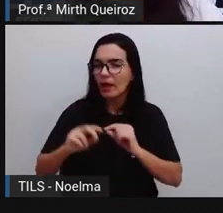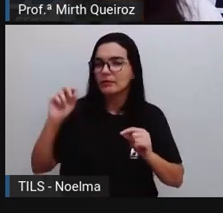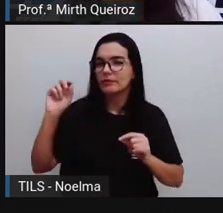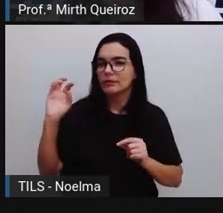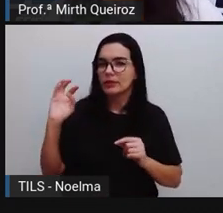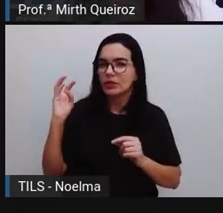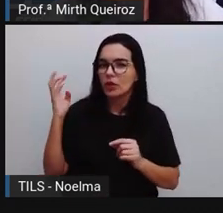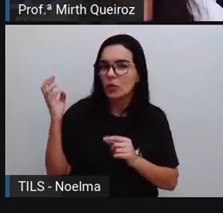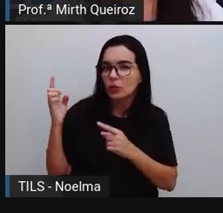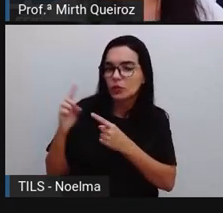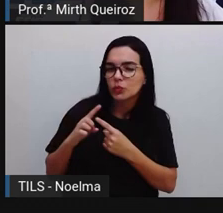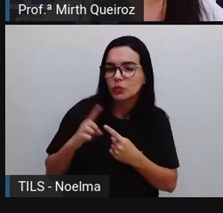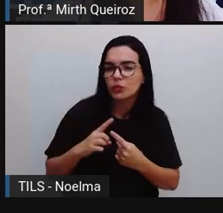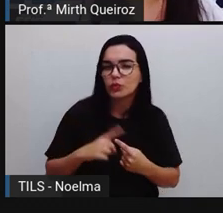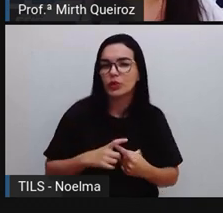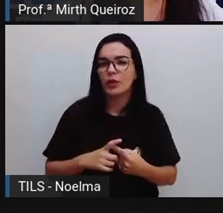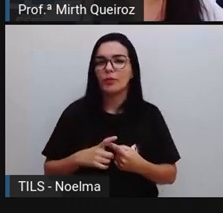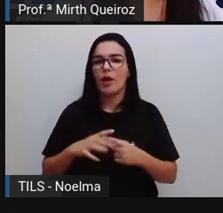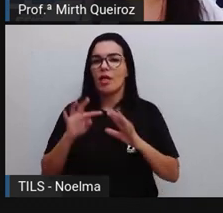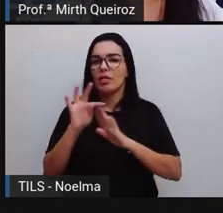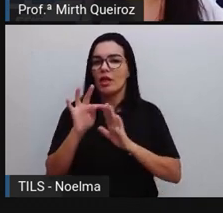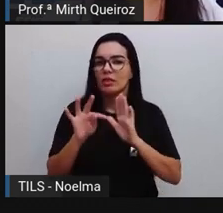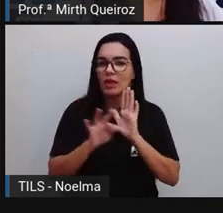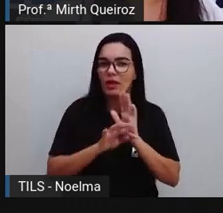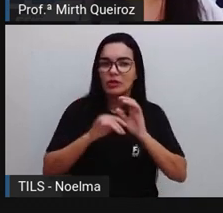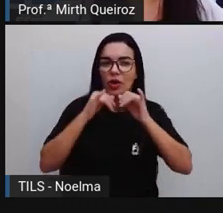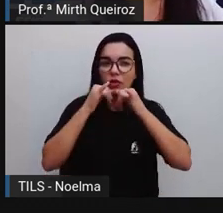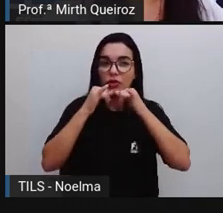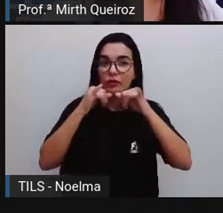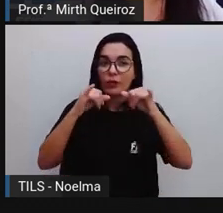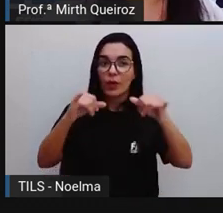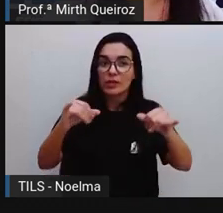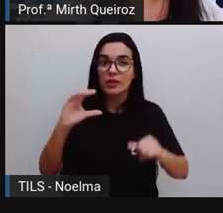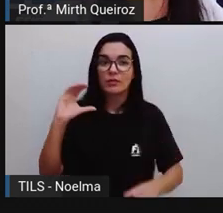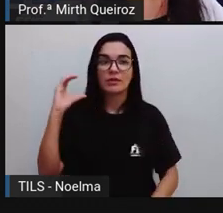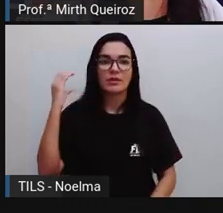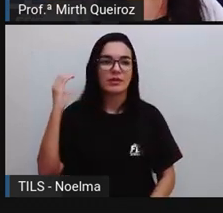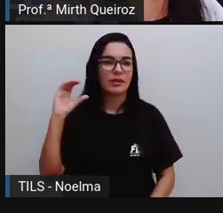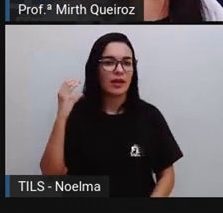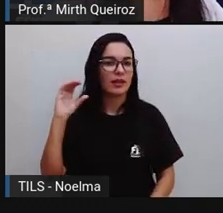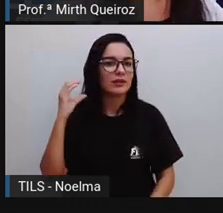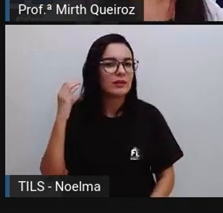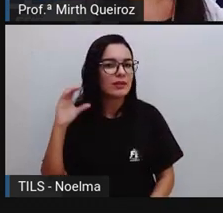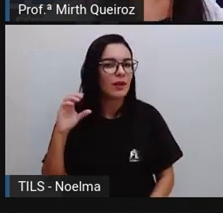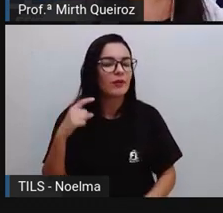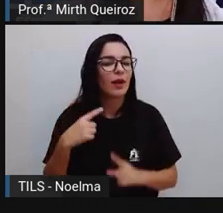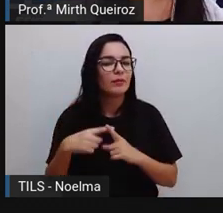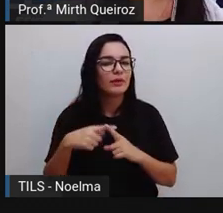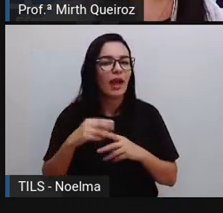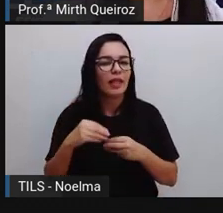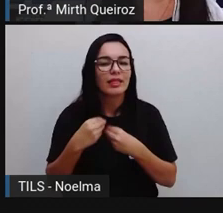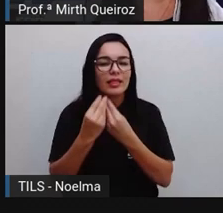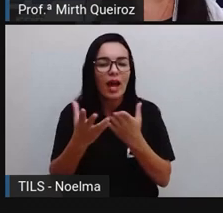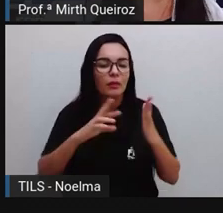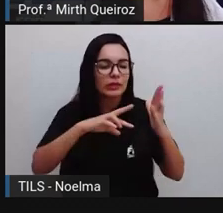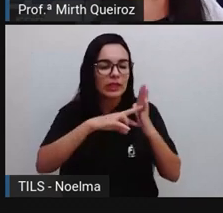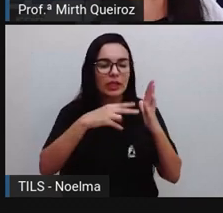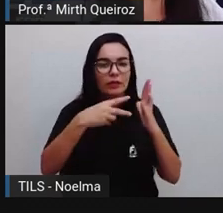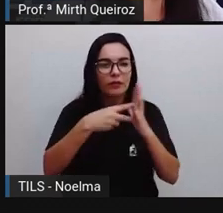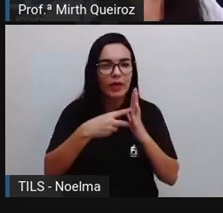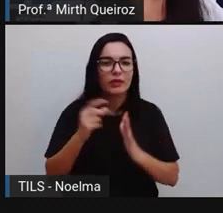divulgação científica, uma vez que vai estar ali o significado de um termo, vai estar ali o significado de